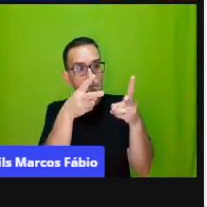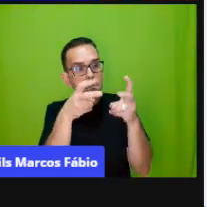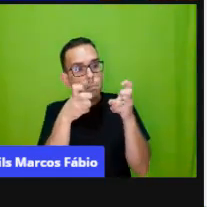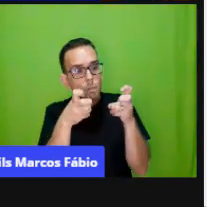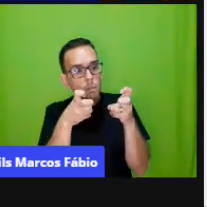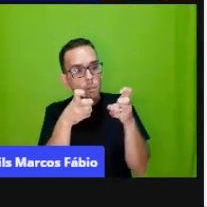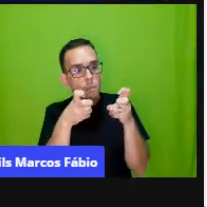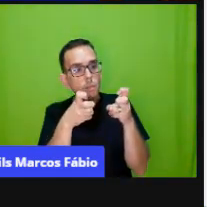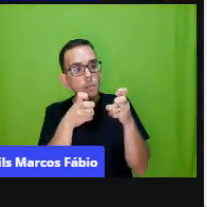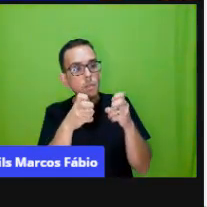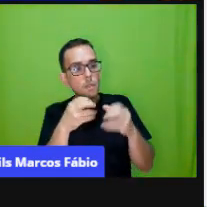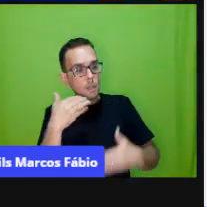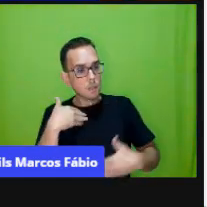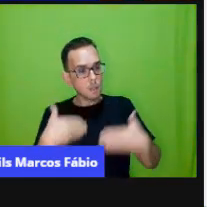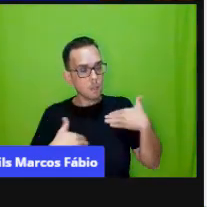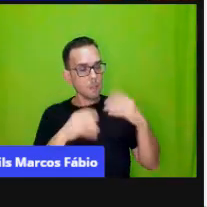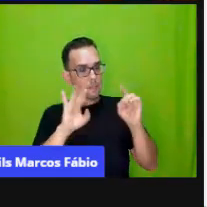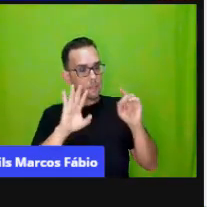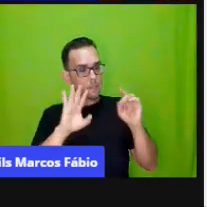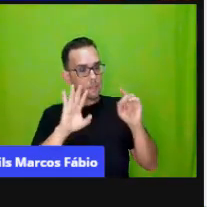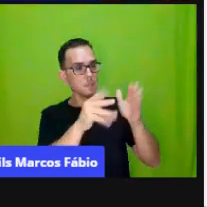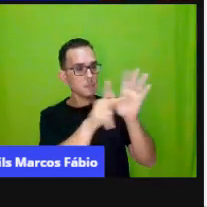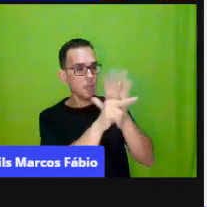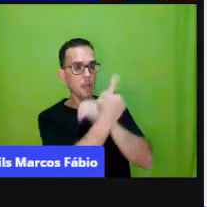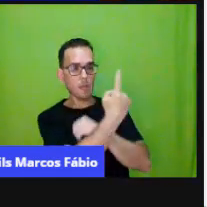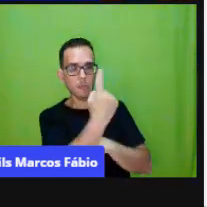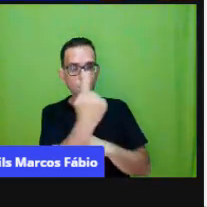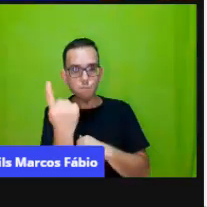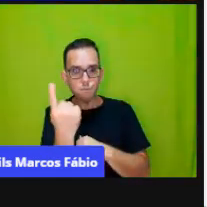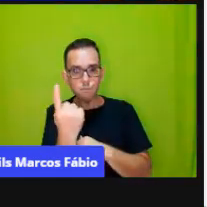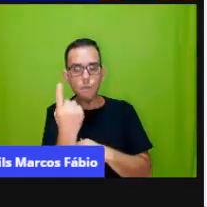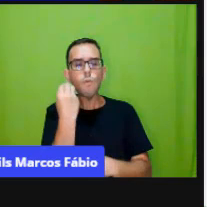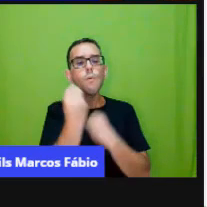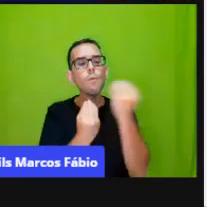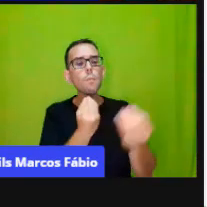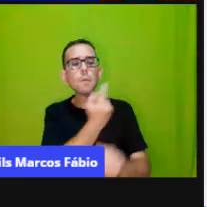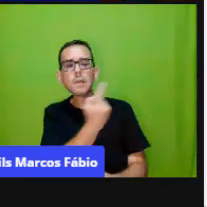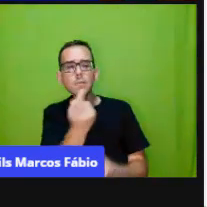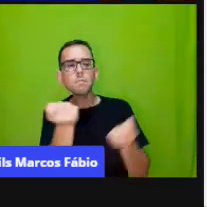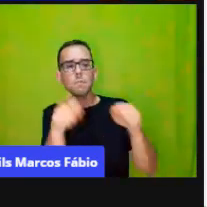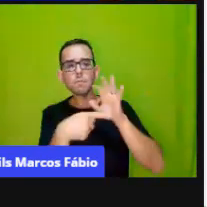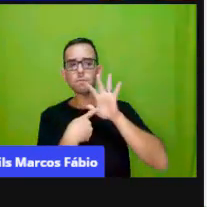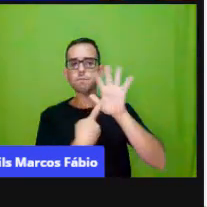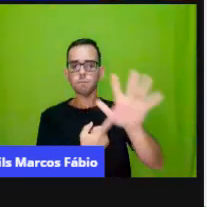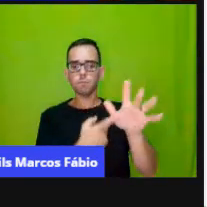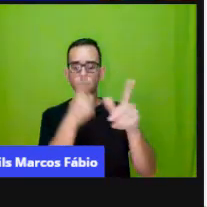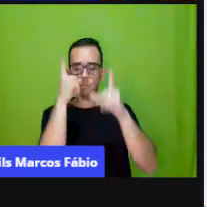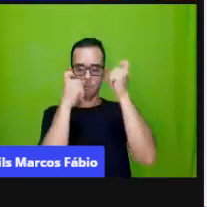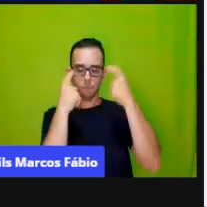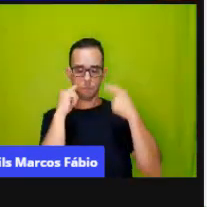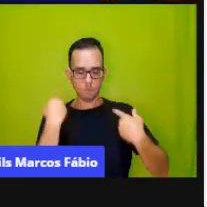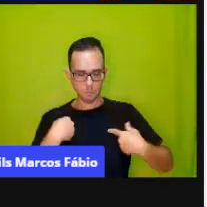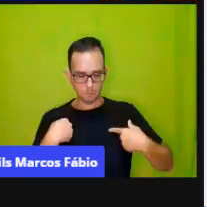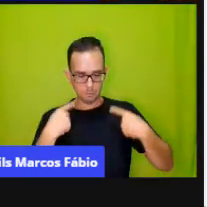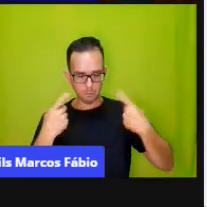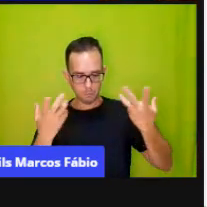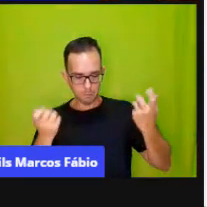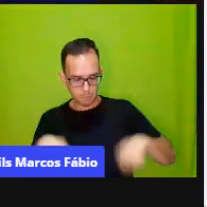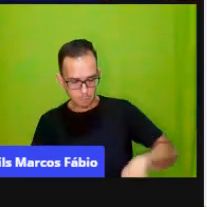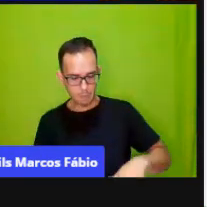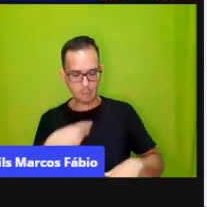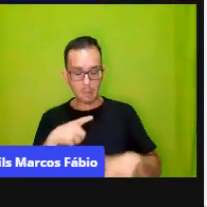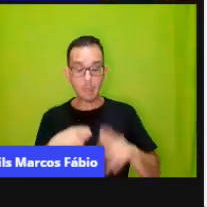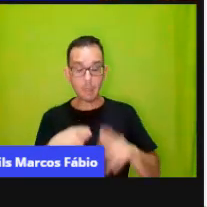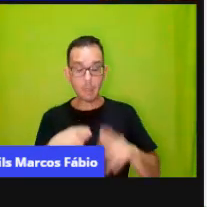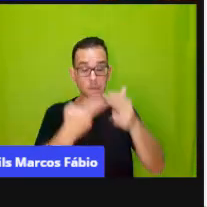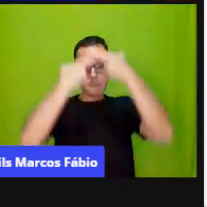características espécies-específicas, de como aquele animal expressa os seus comportamentos, expressa prazer, expressa